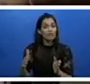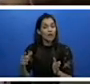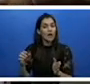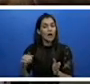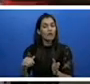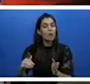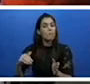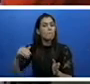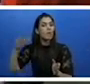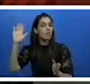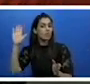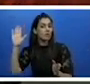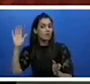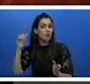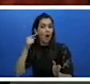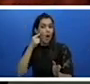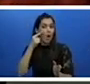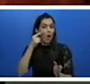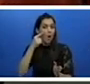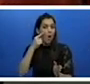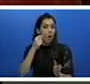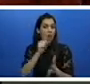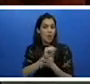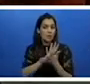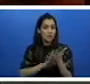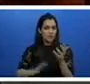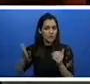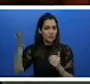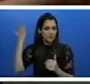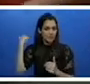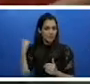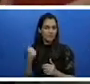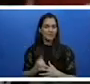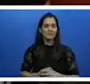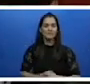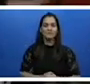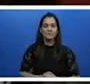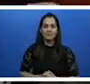aumentando. Olhe nas atividades passadas que vocês conseguem fazer.